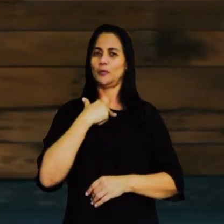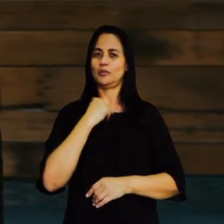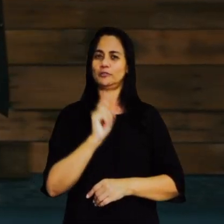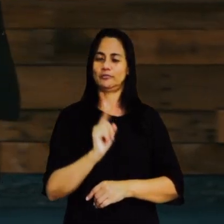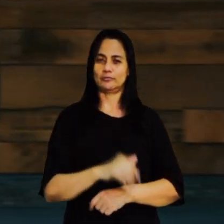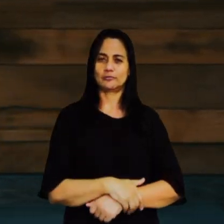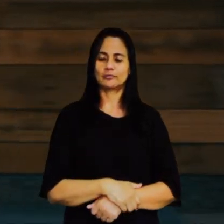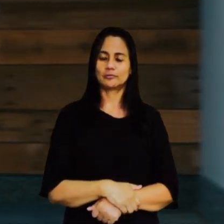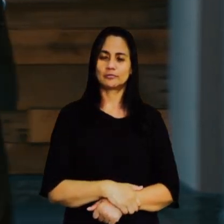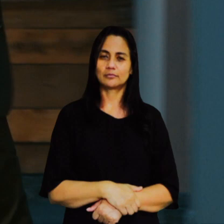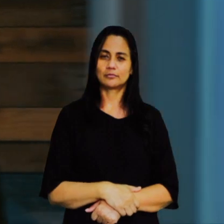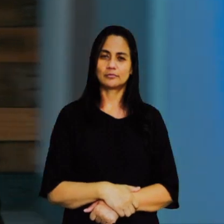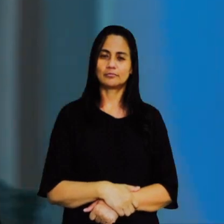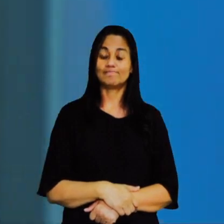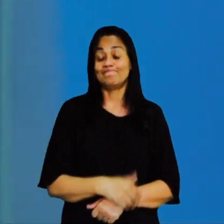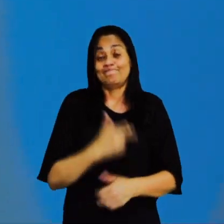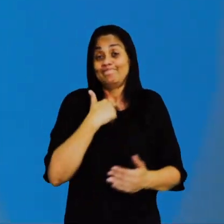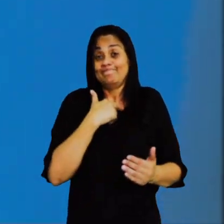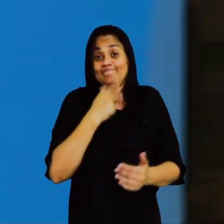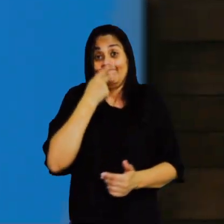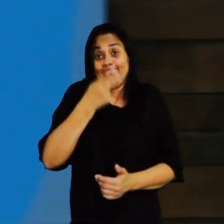Não posso falar isso.